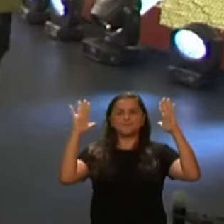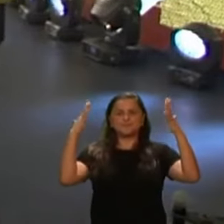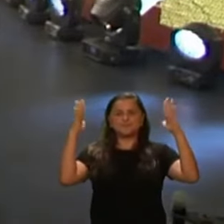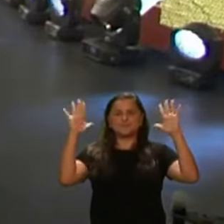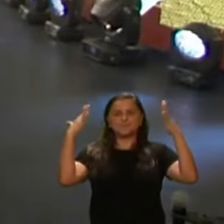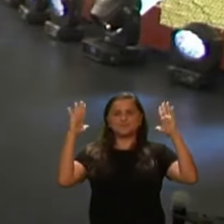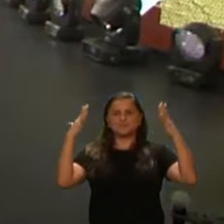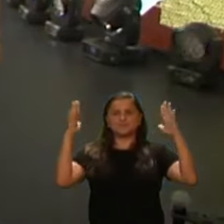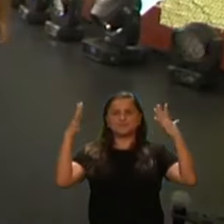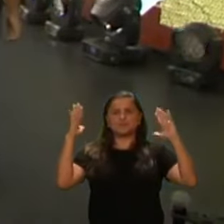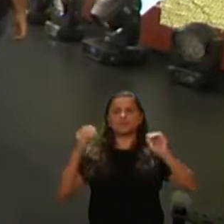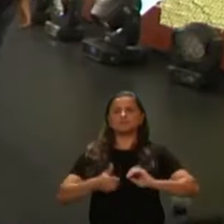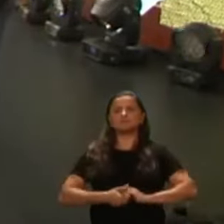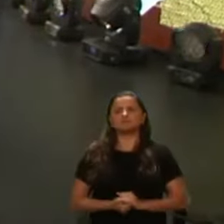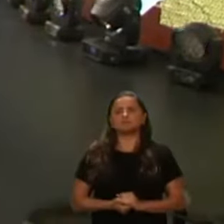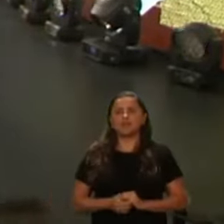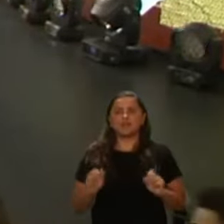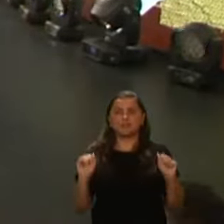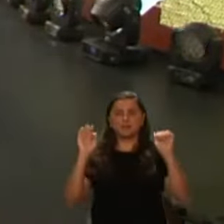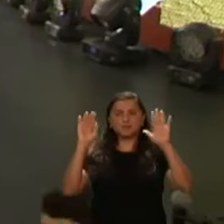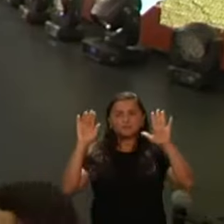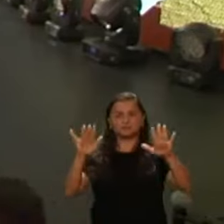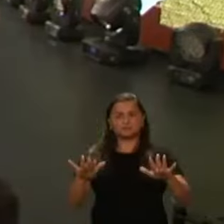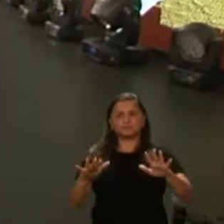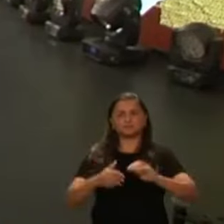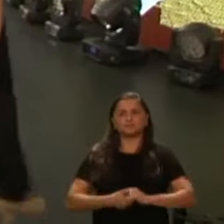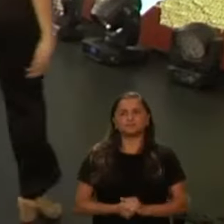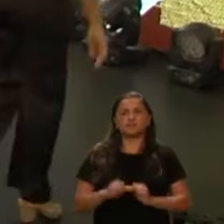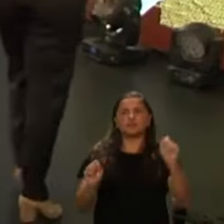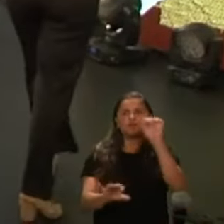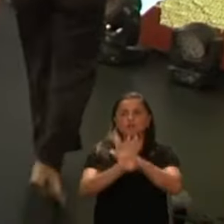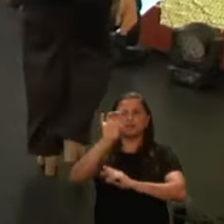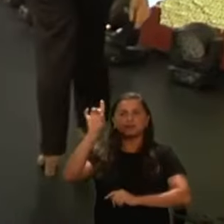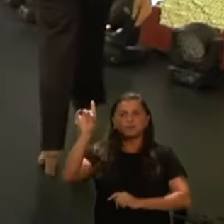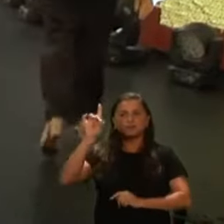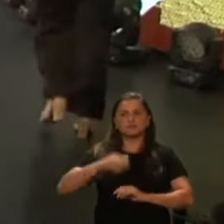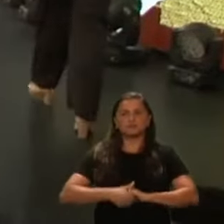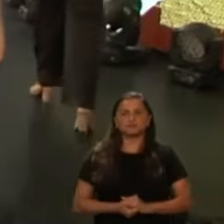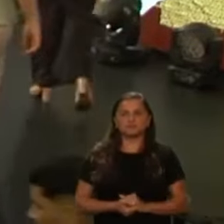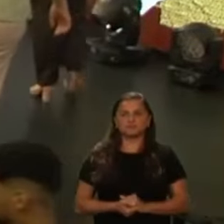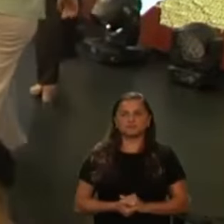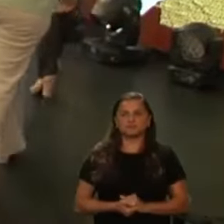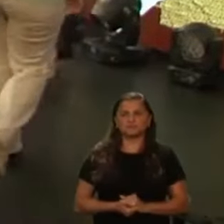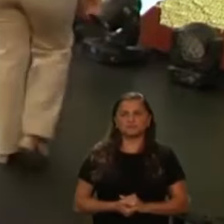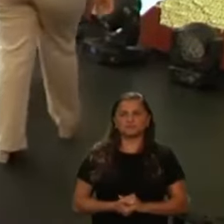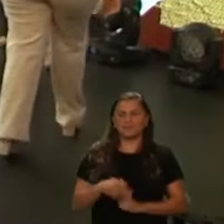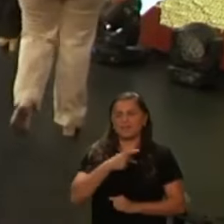Vem aqui, varão. Que bênção. Glória a Deus. A pastora vai pegar